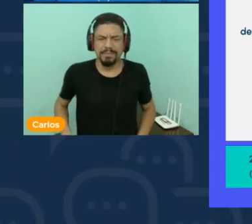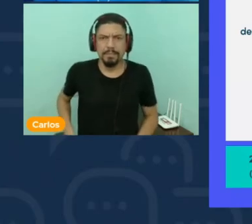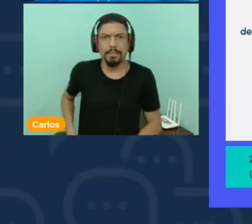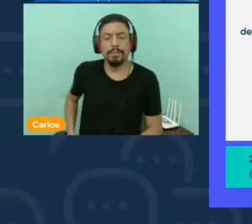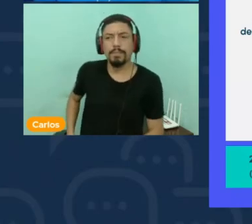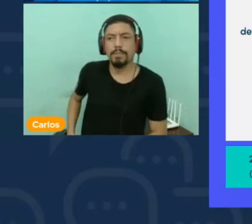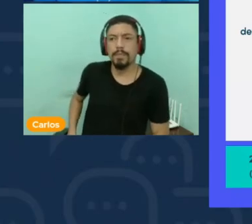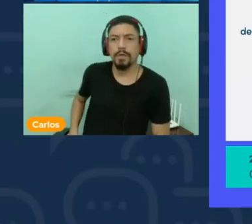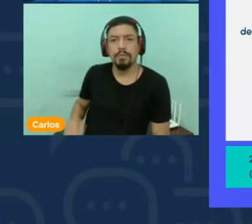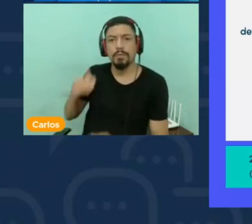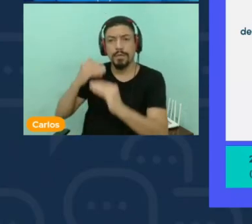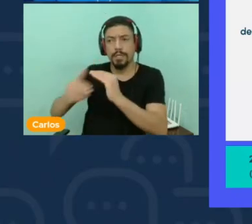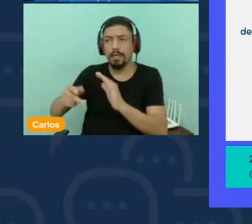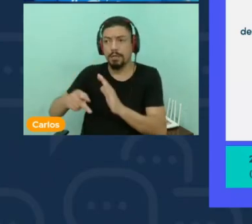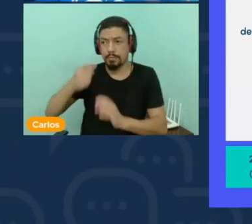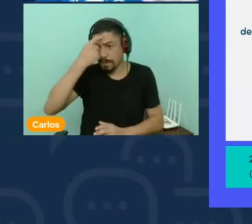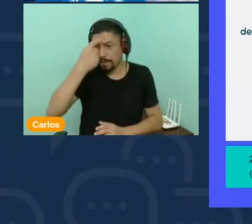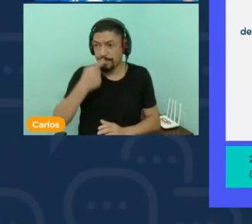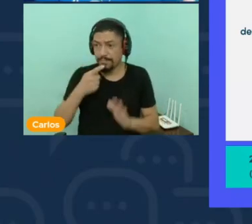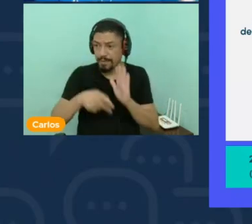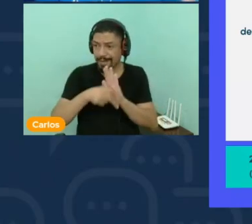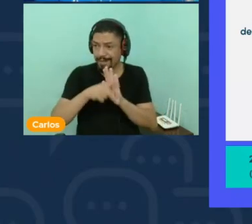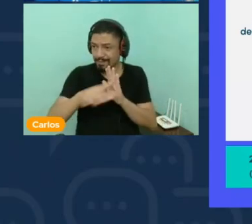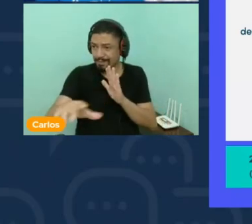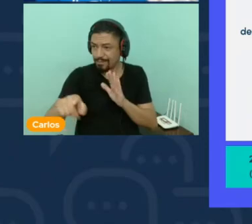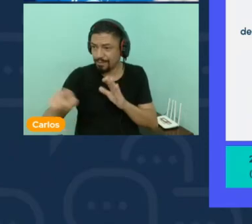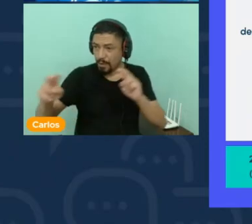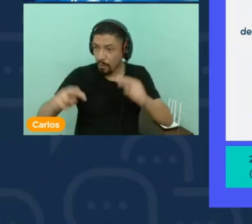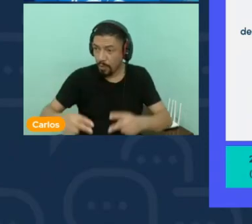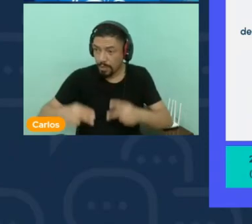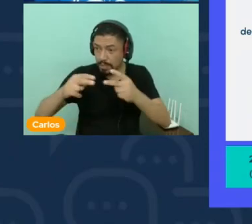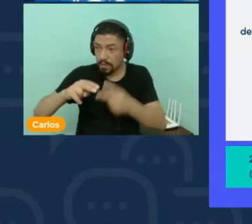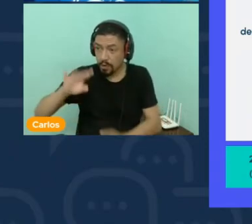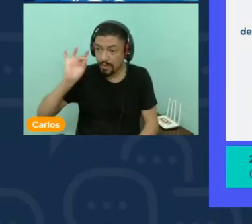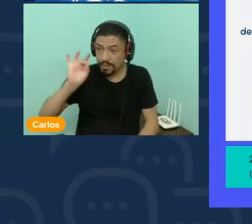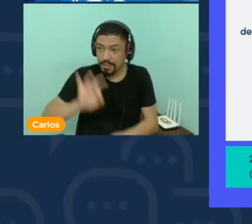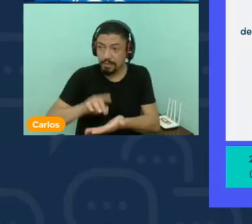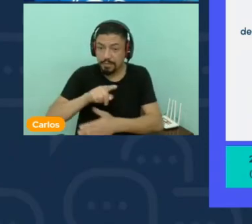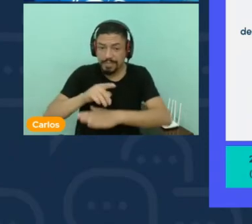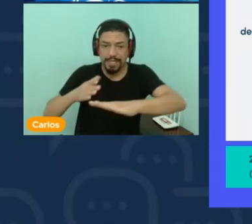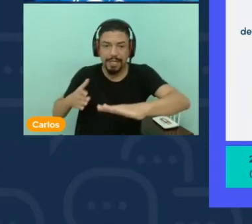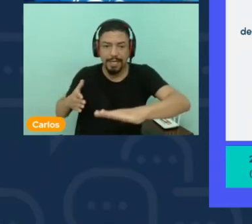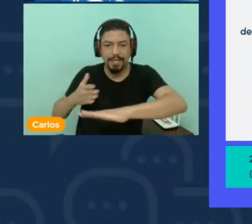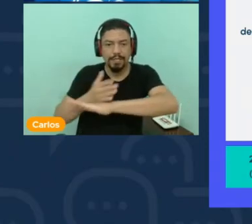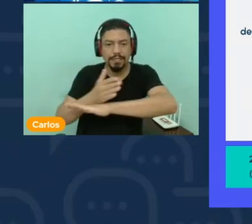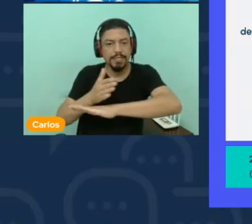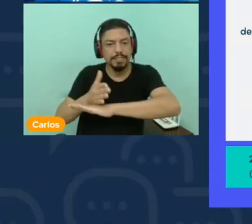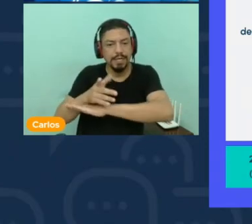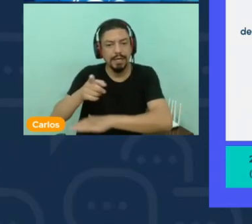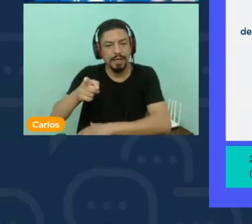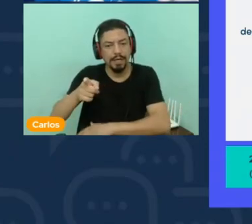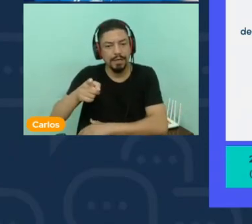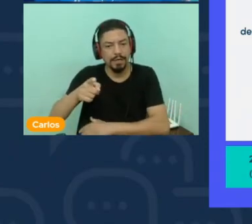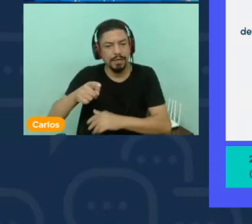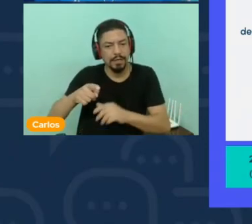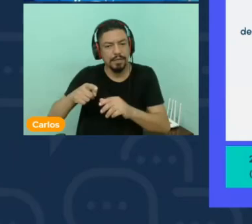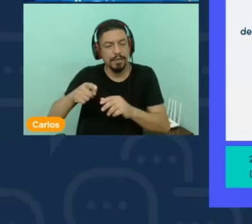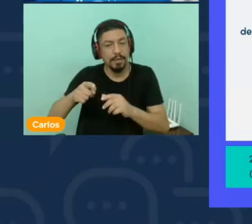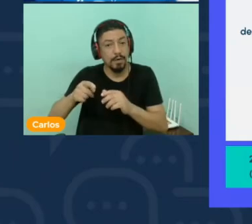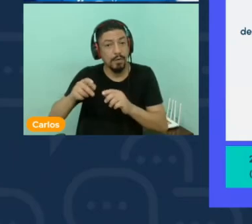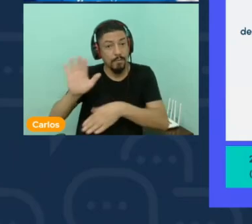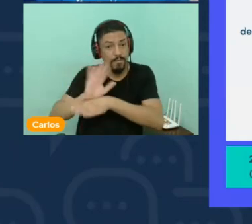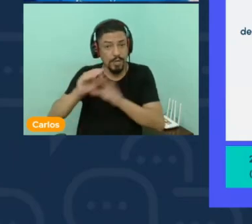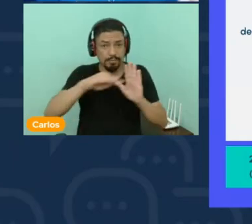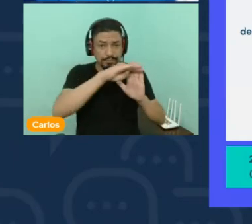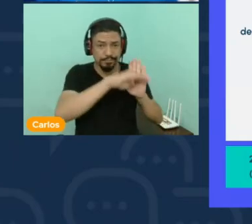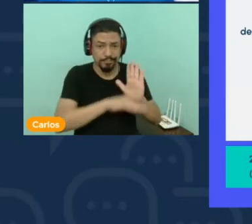da K-Solution, é o link para você acessar essa trilha completa. É